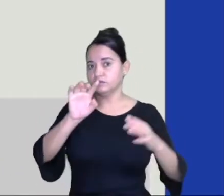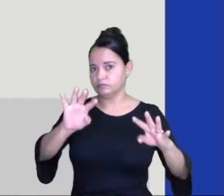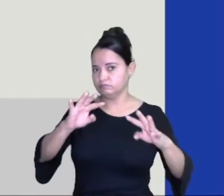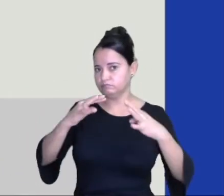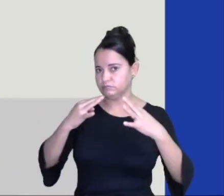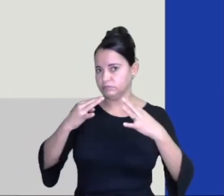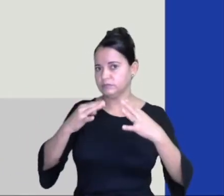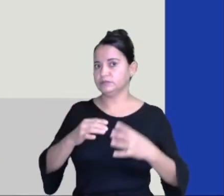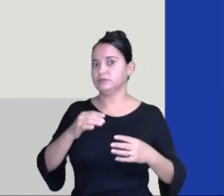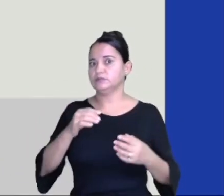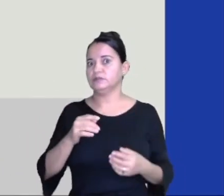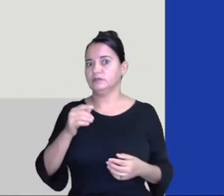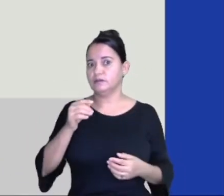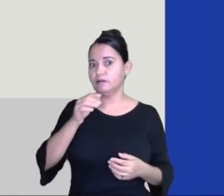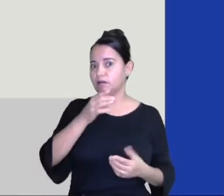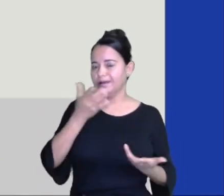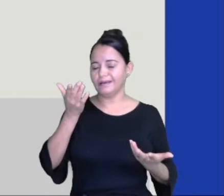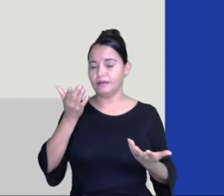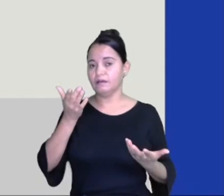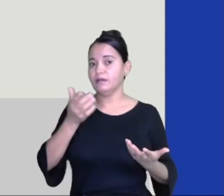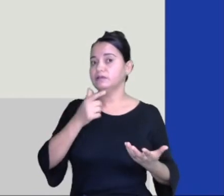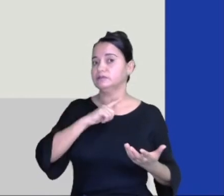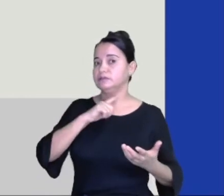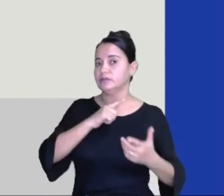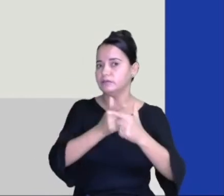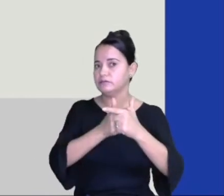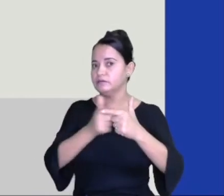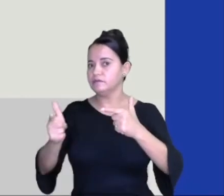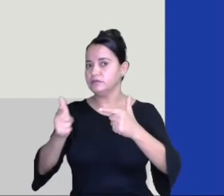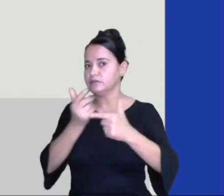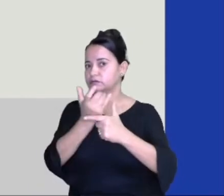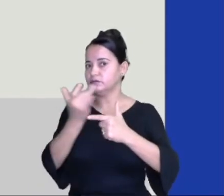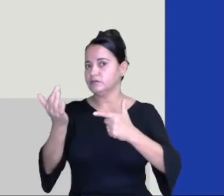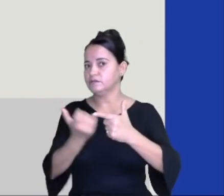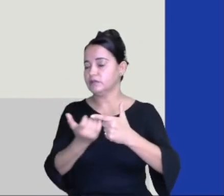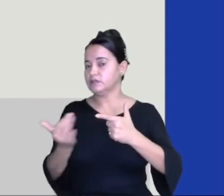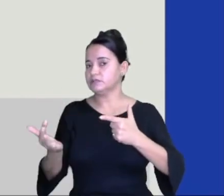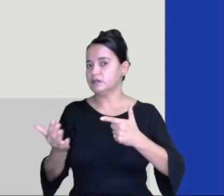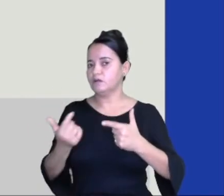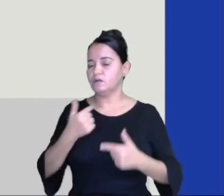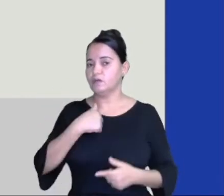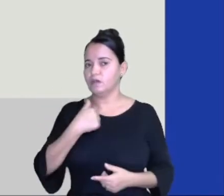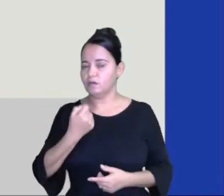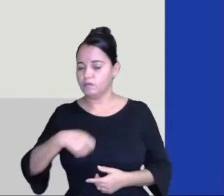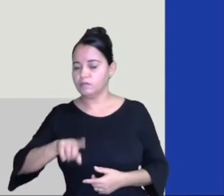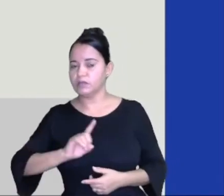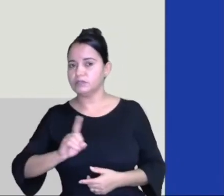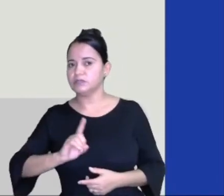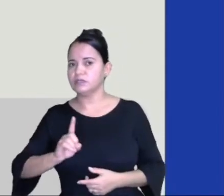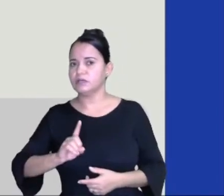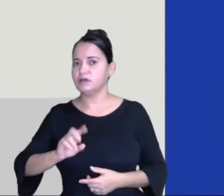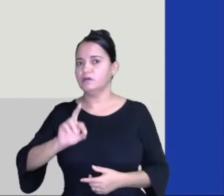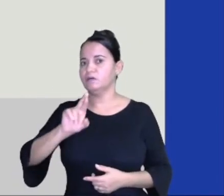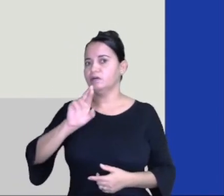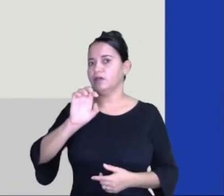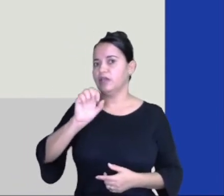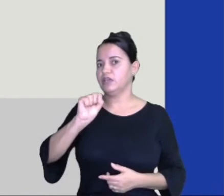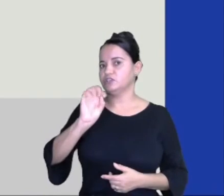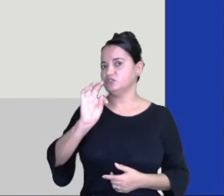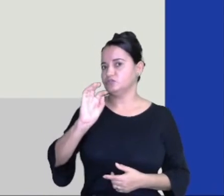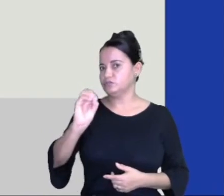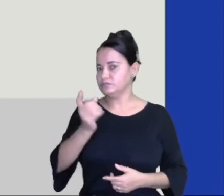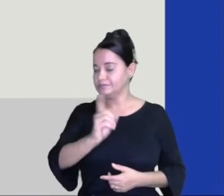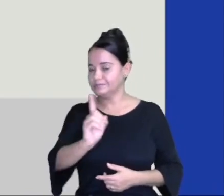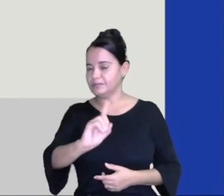o resto, porque numa divisão de fração, eu não vou precisar de resto, não. Lembra lá dos